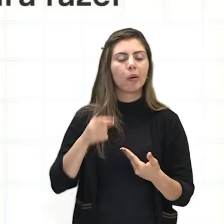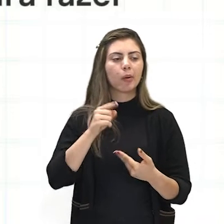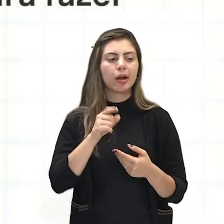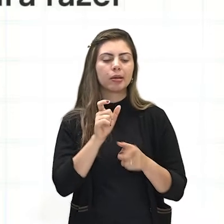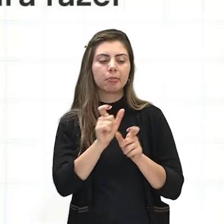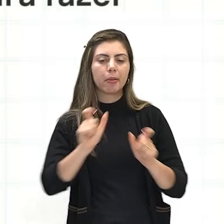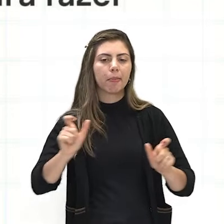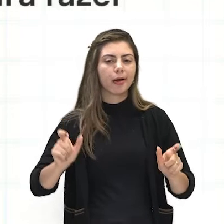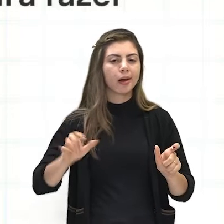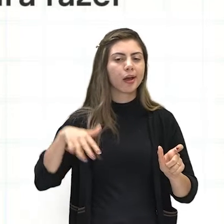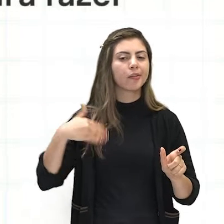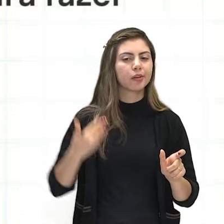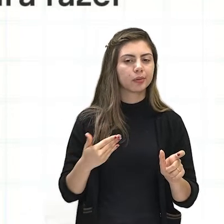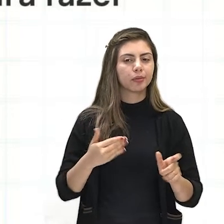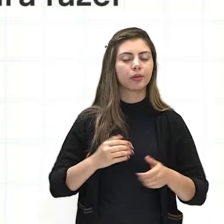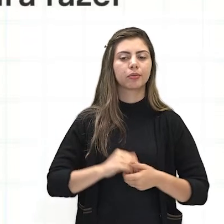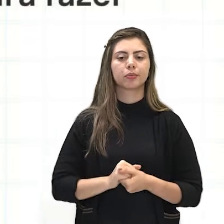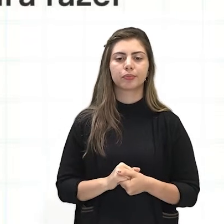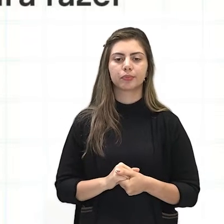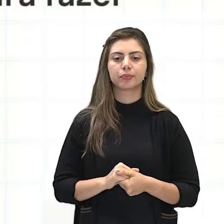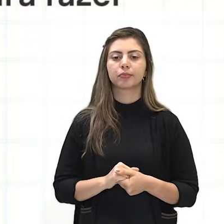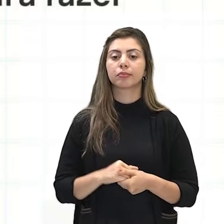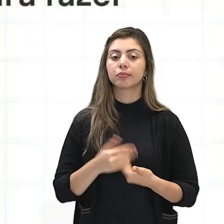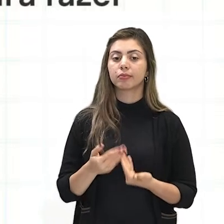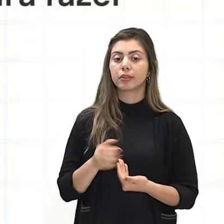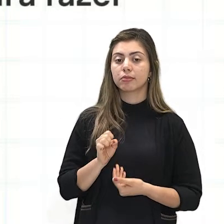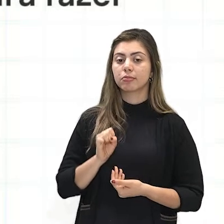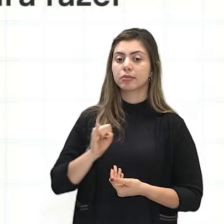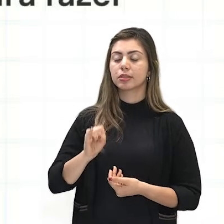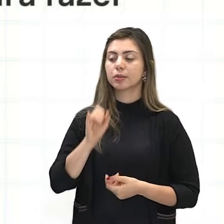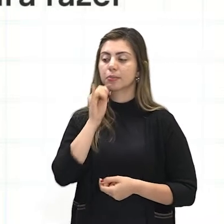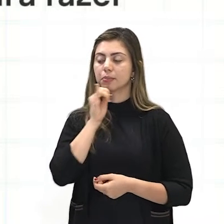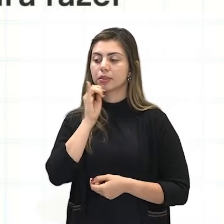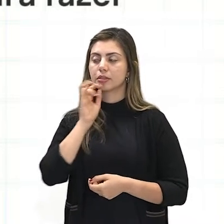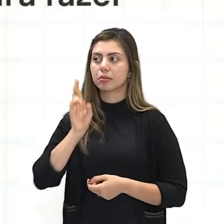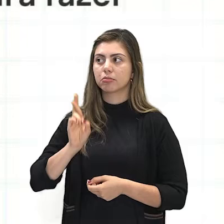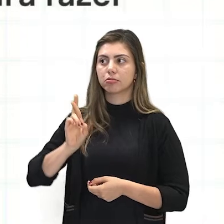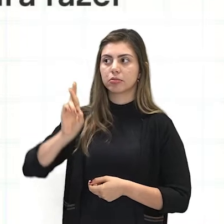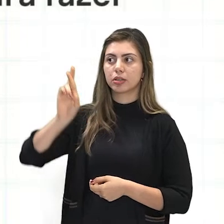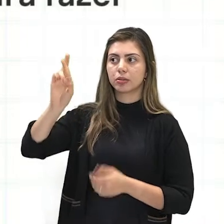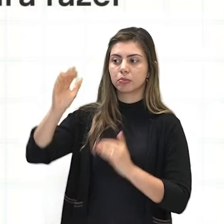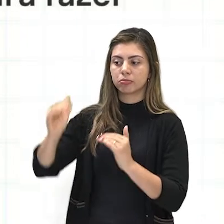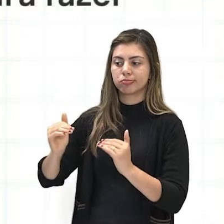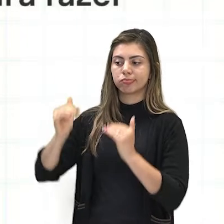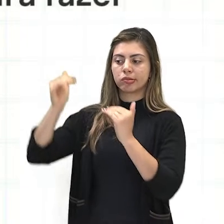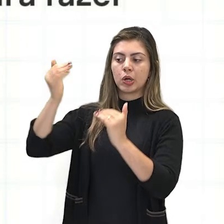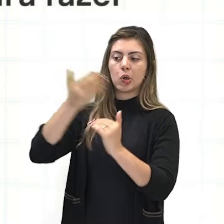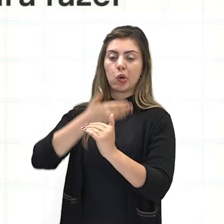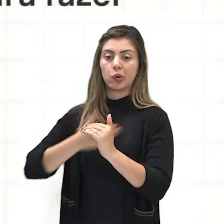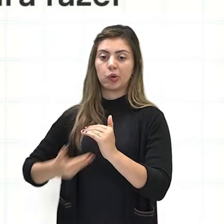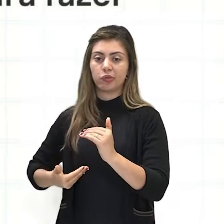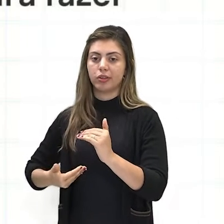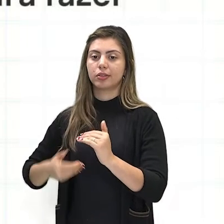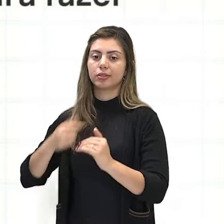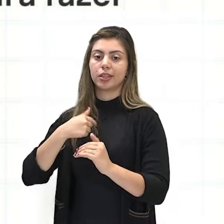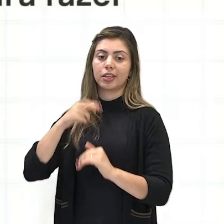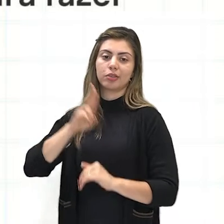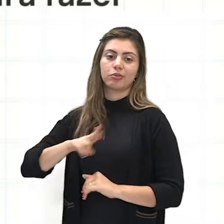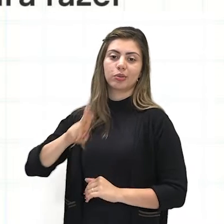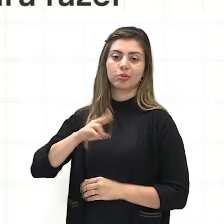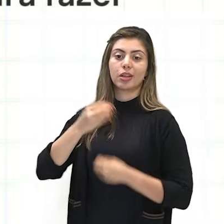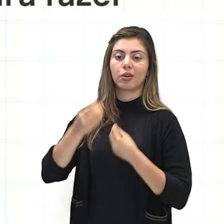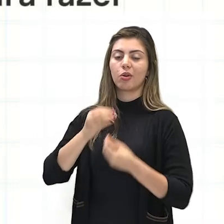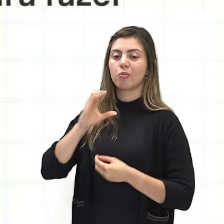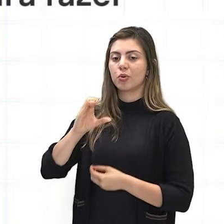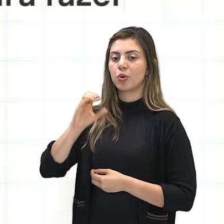ou então devo optar pelo could. Se você está falando com uma autoridade, por exemplo, a dica que eu dou é que você utilize o modal could ao